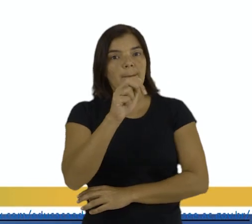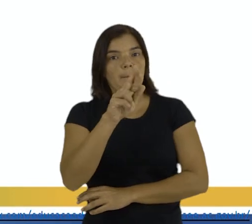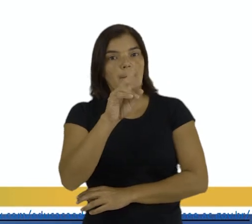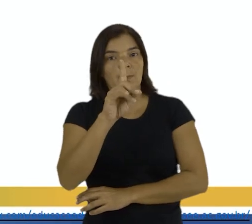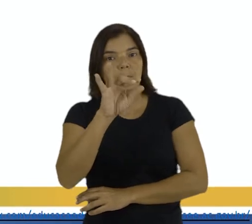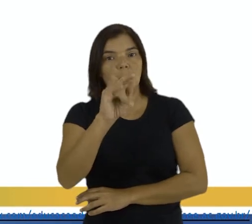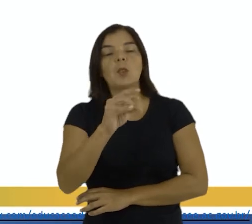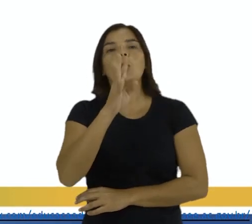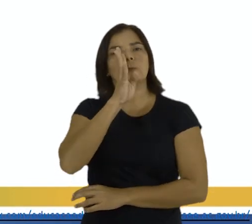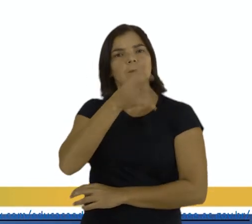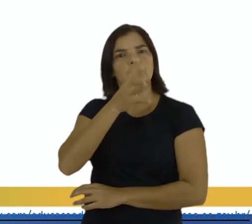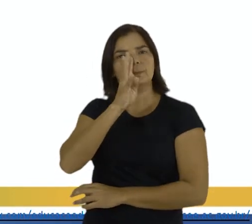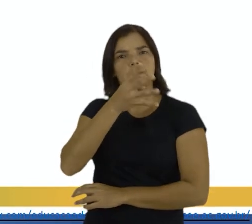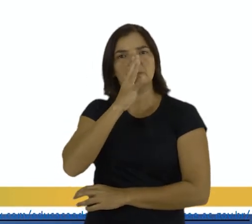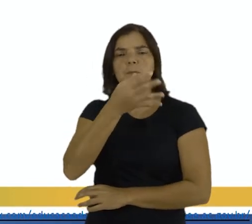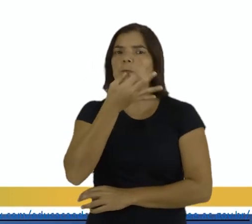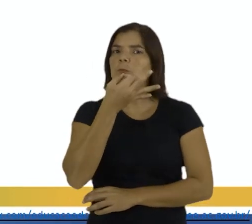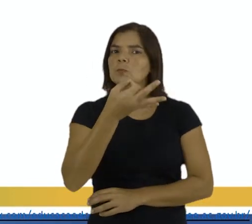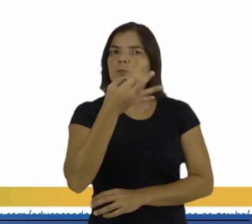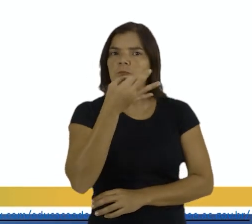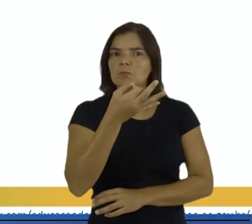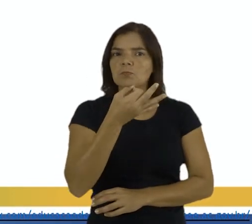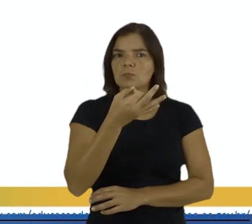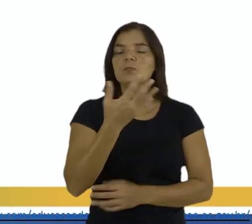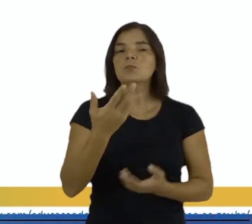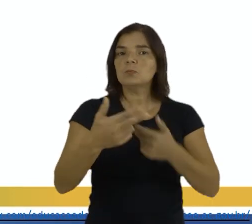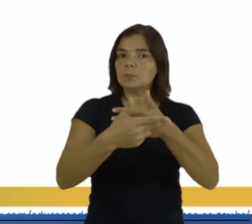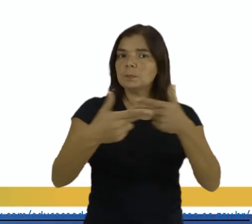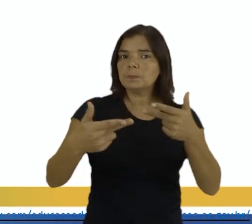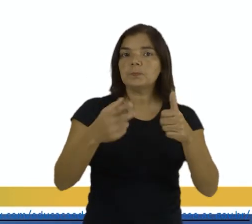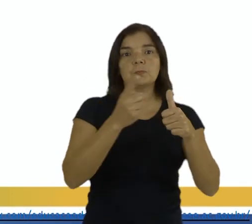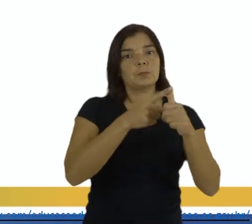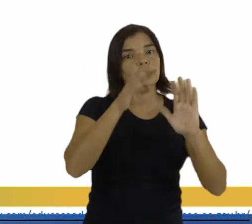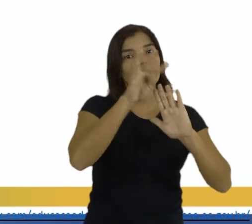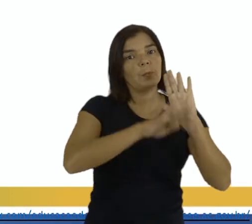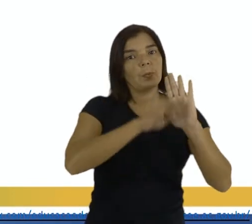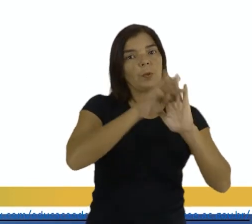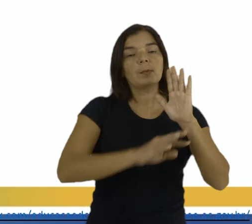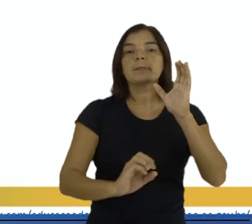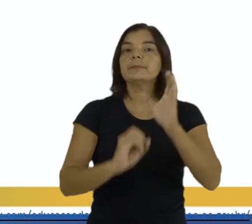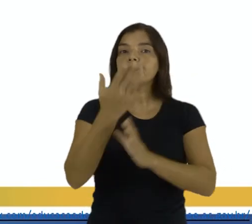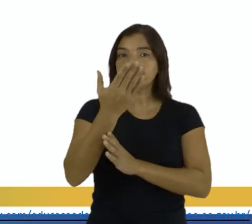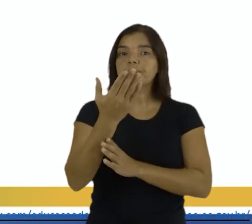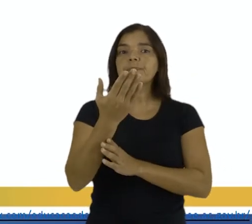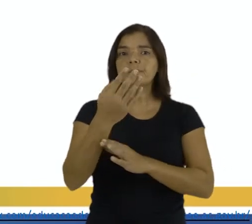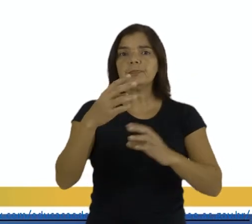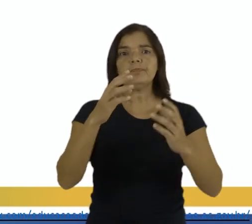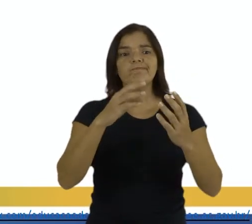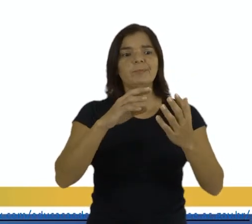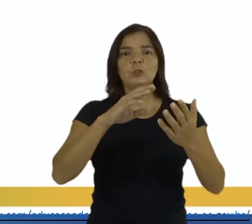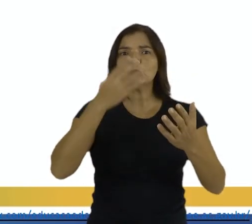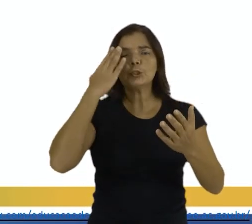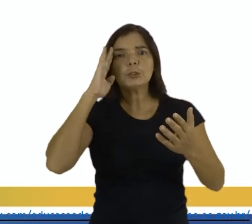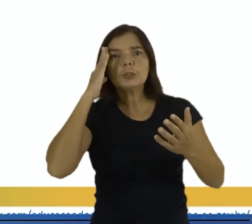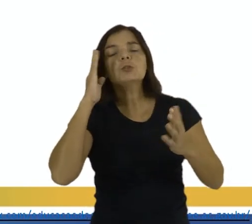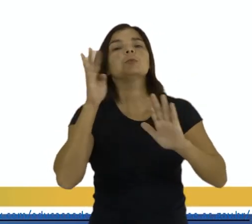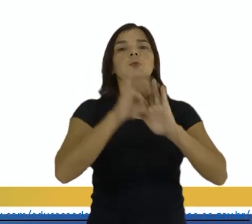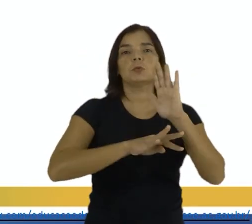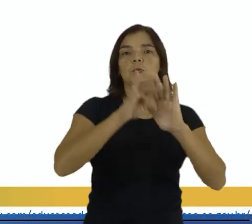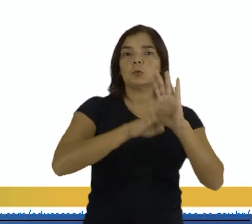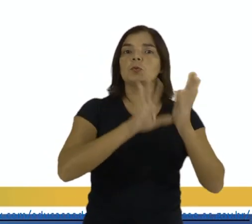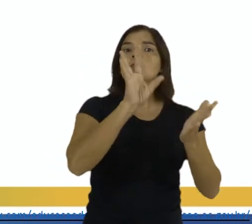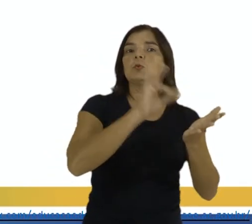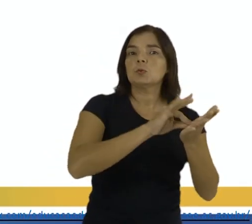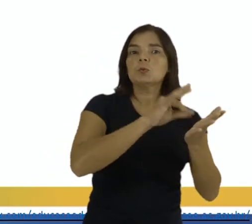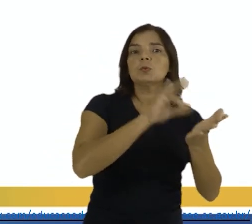de contestar. Há uma ruptura com as ideologias do primeiro texto. Ocorre um choque de interpretação. A voz do texto